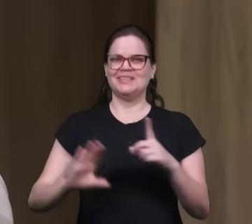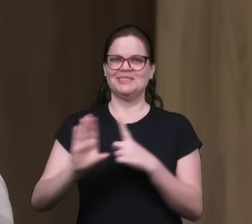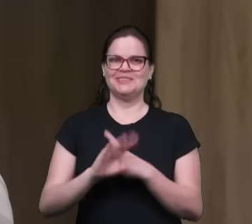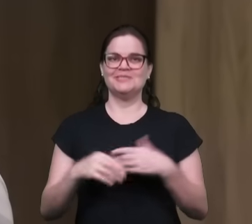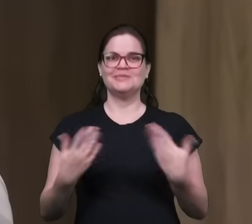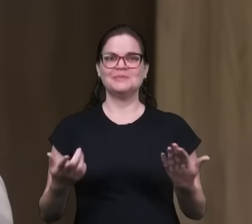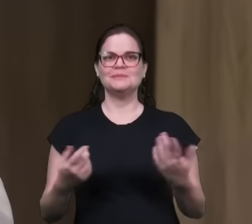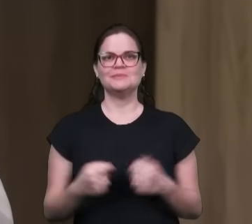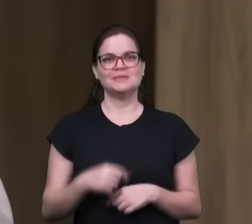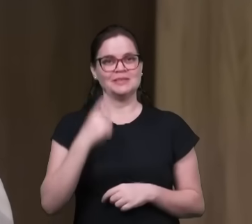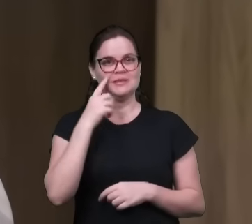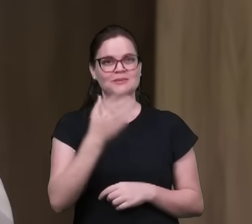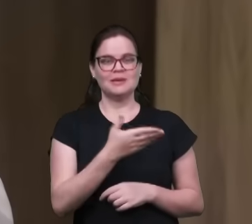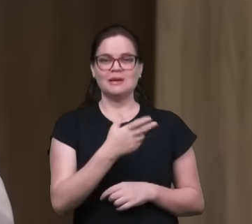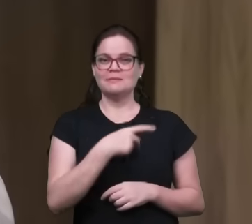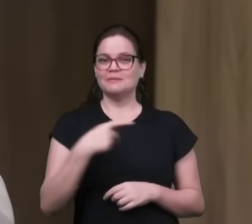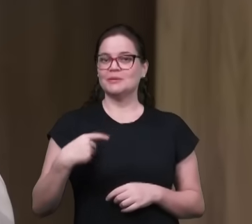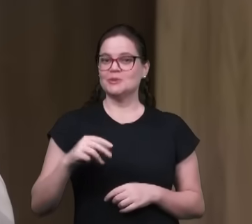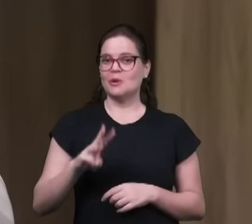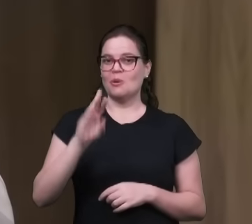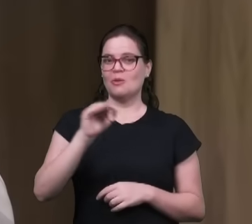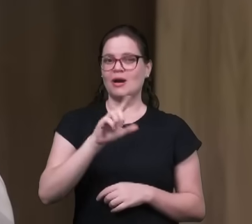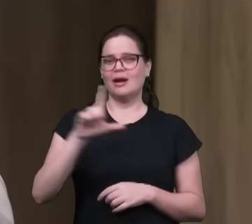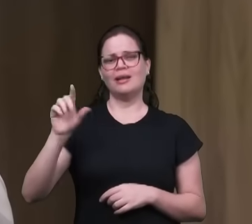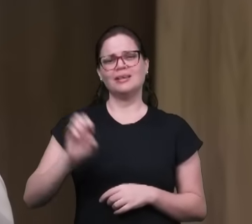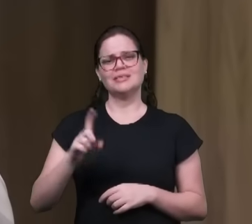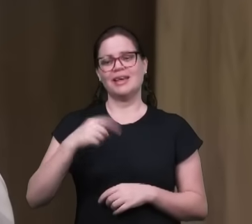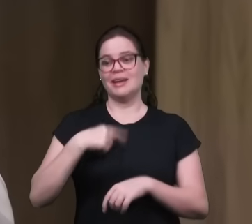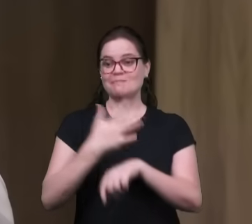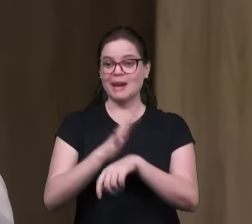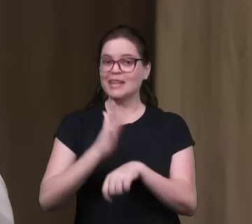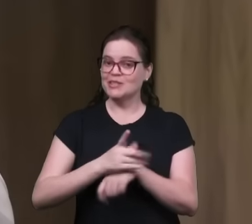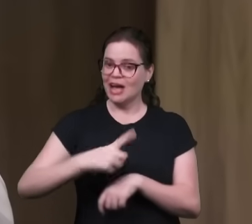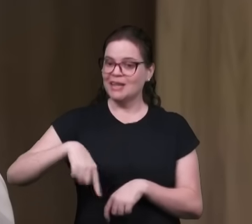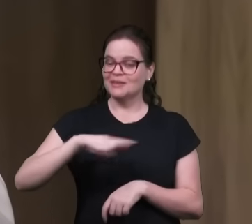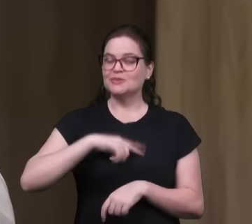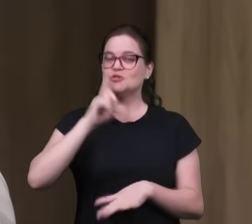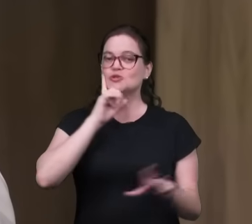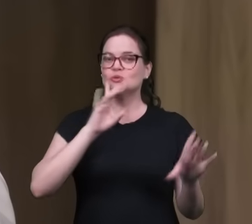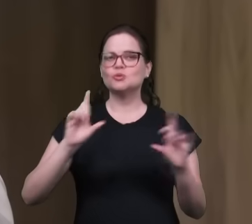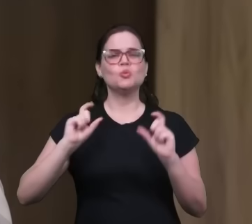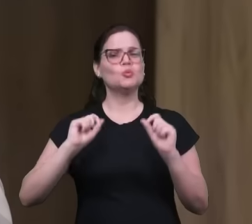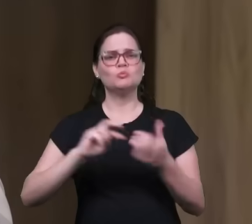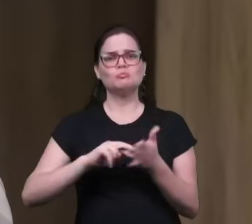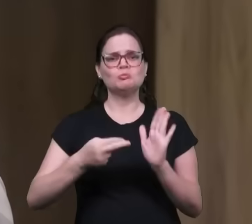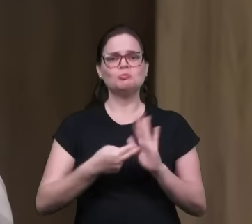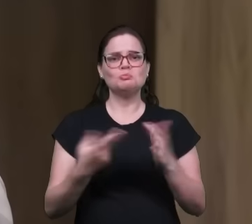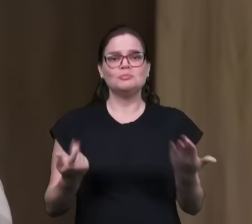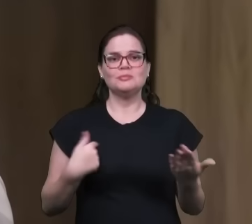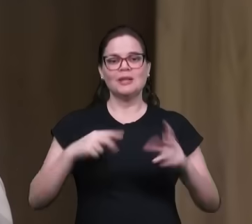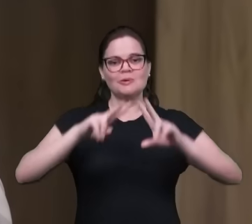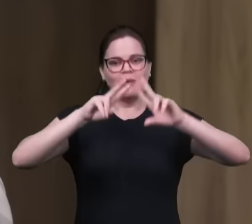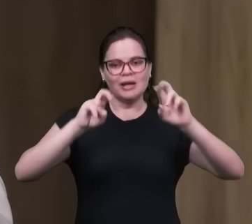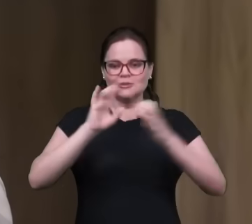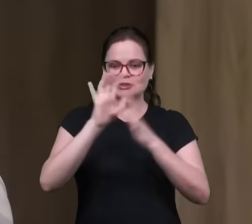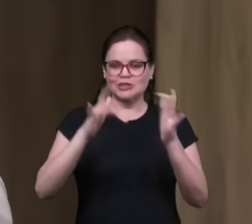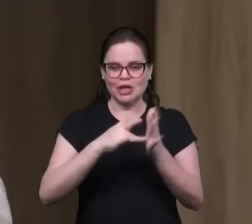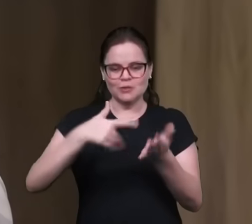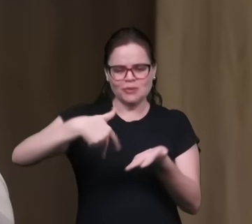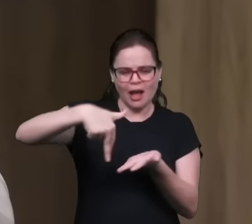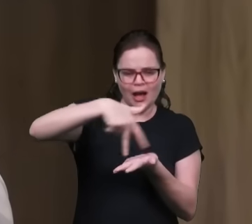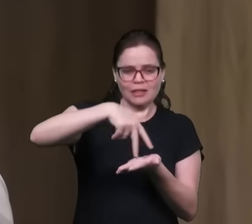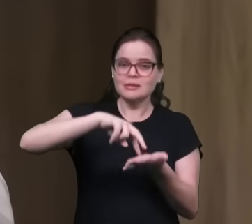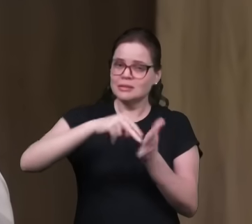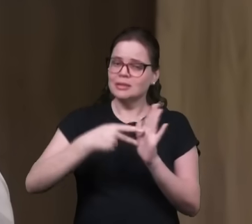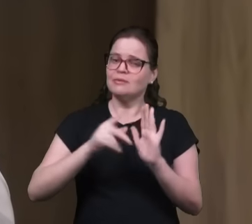aqui é o lado, vamos dizer, pastor Wallace, que é o lado, vamos dizer, prático nosso, né? Quando nós falamos, o que representa para a igreja essa expressão?